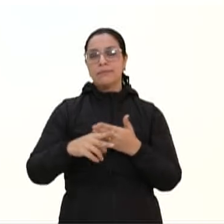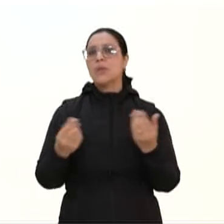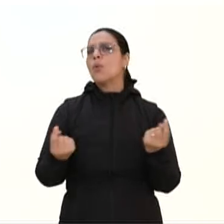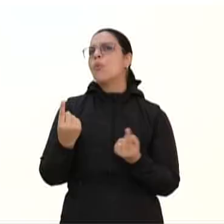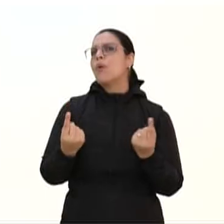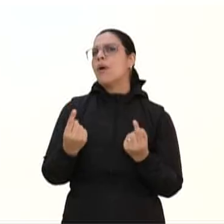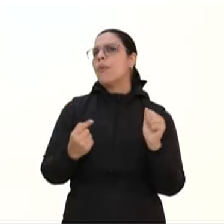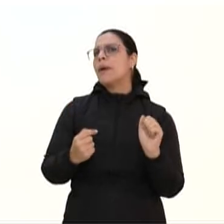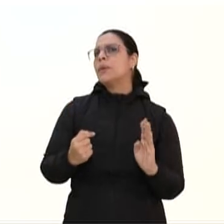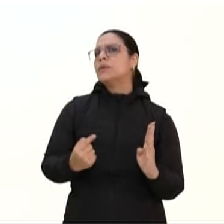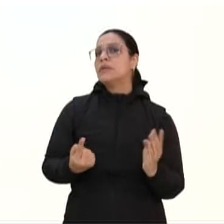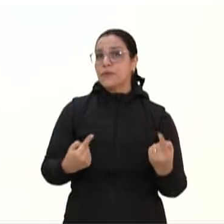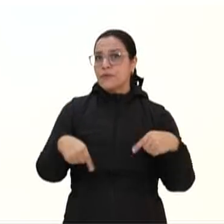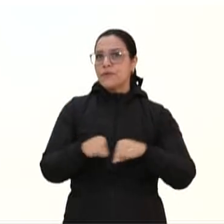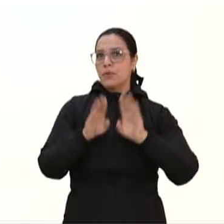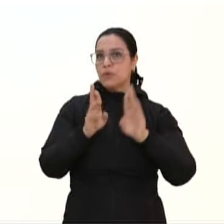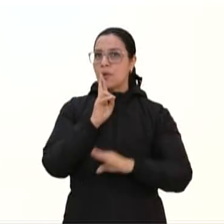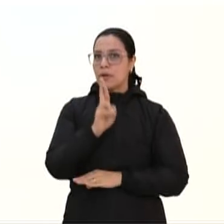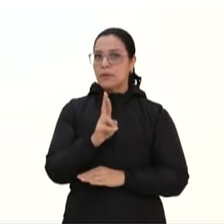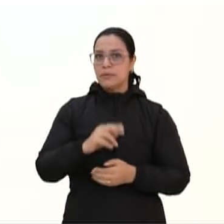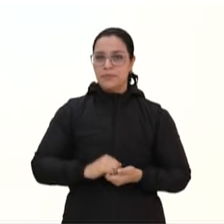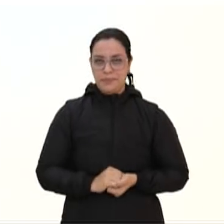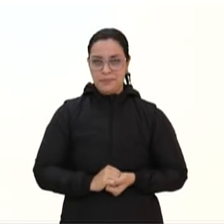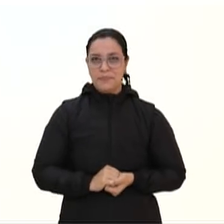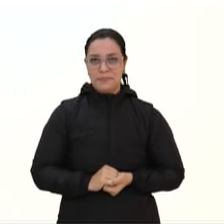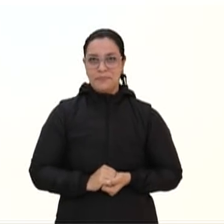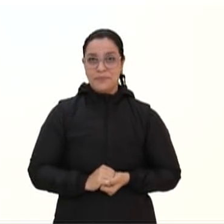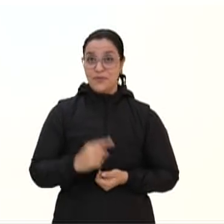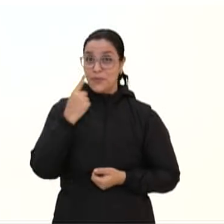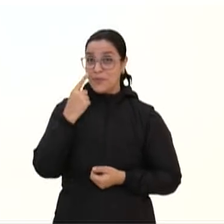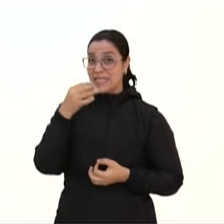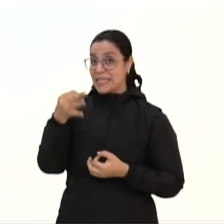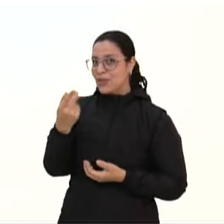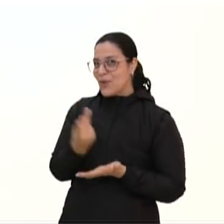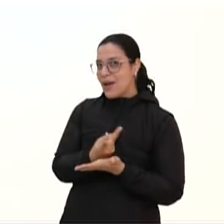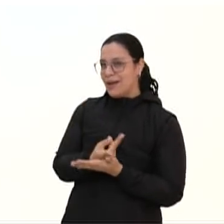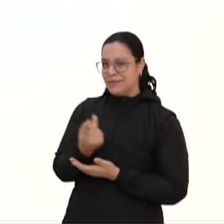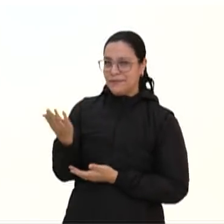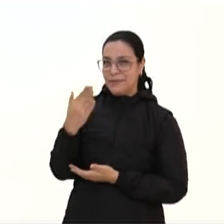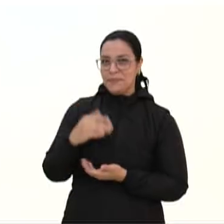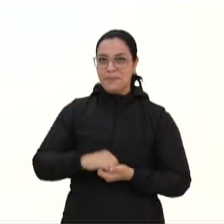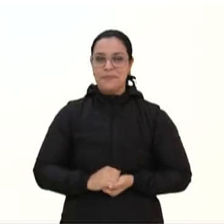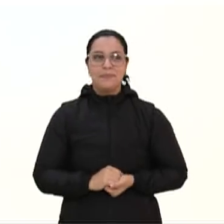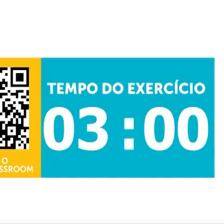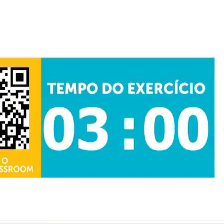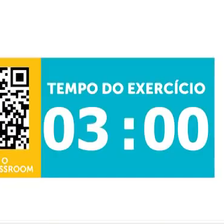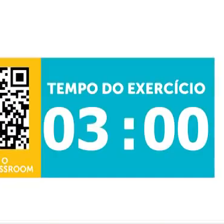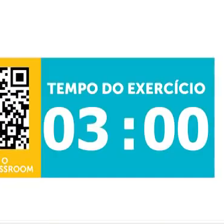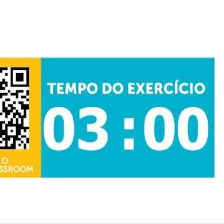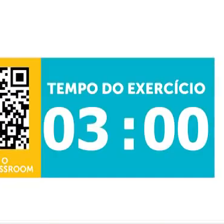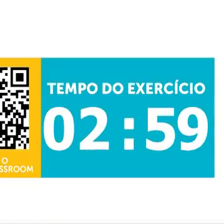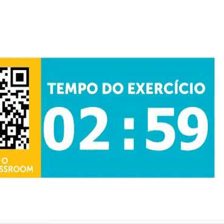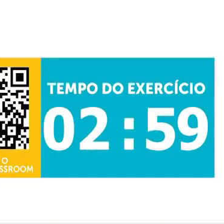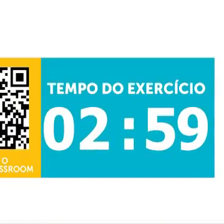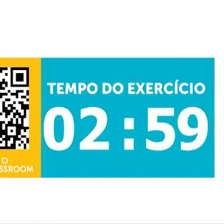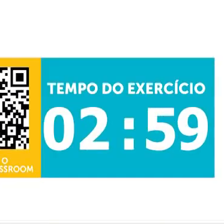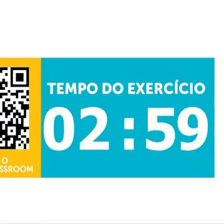que arrancou árvores. Letra A. Aqui nós temos uma relação, uma ideia